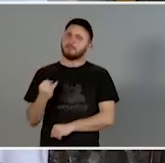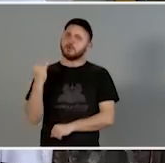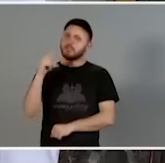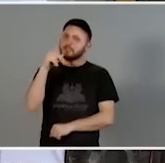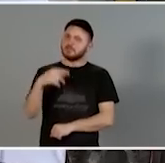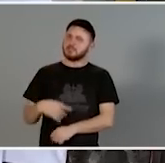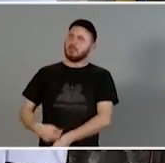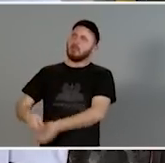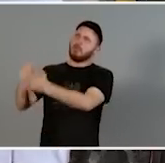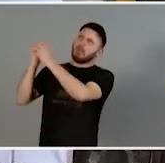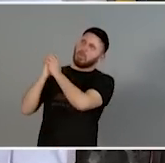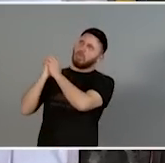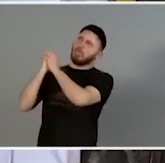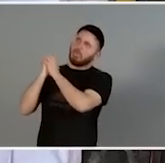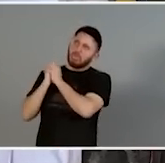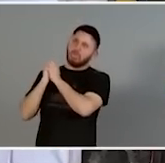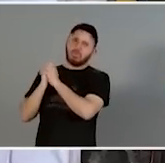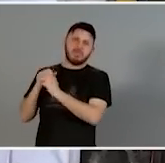Eu estou partilhando o meu.